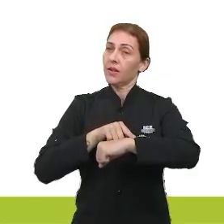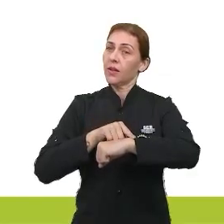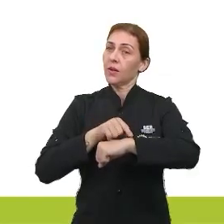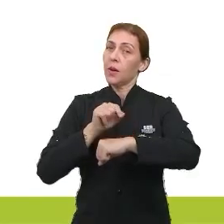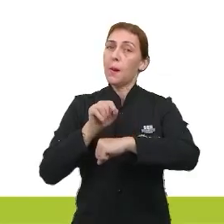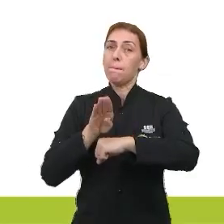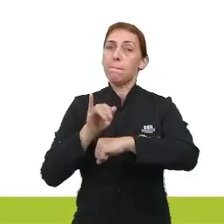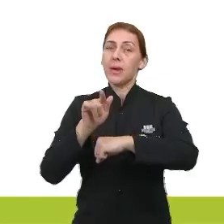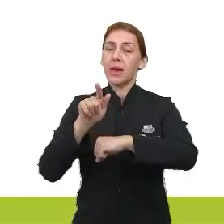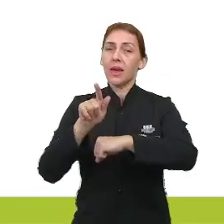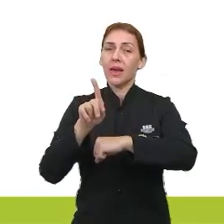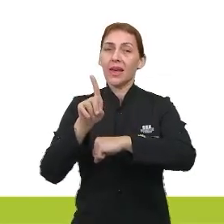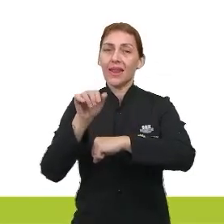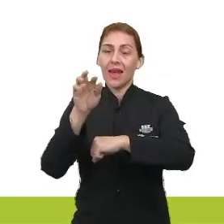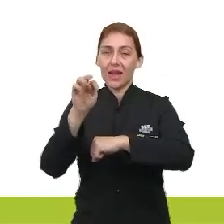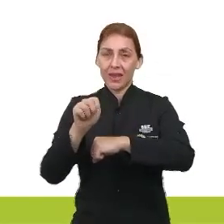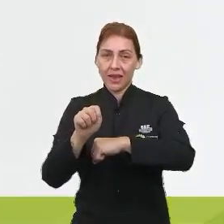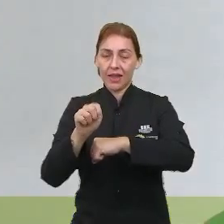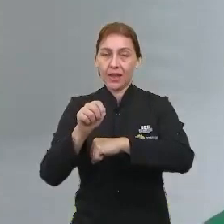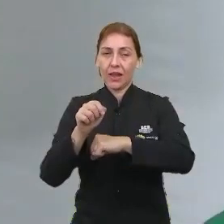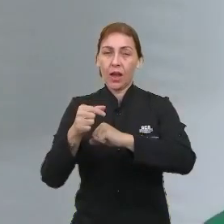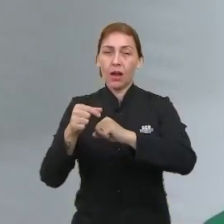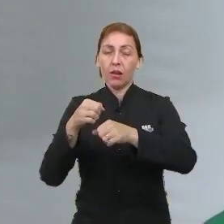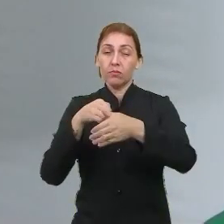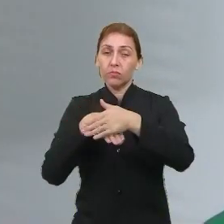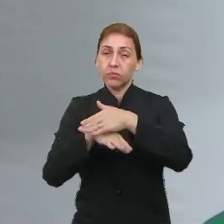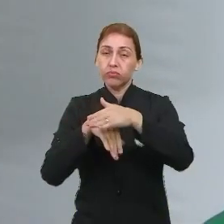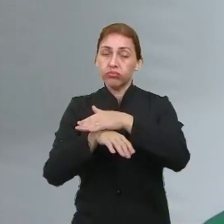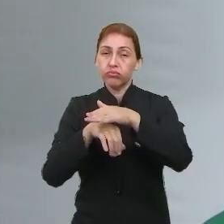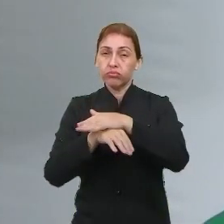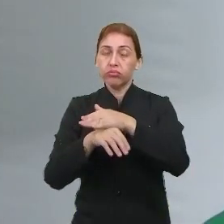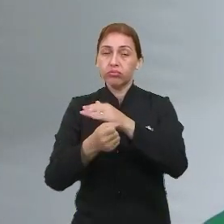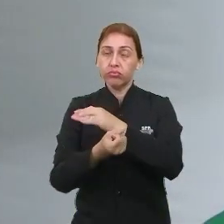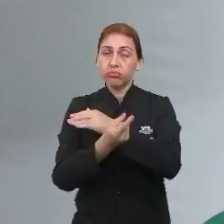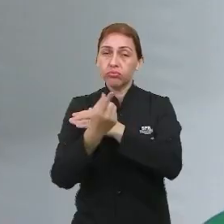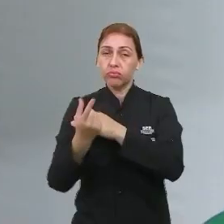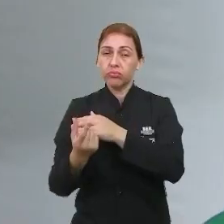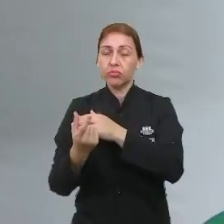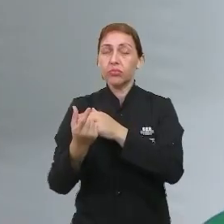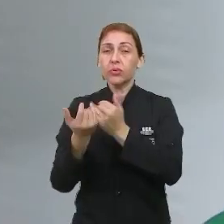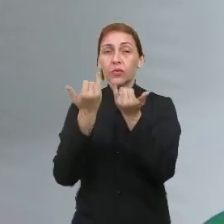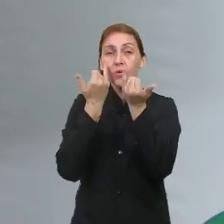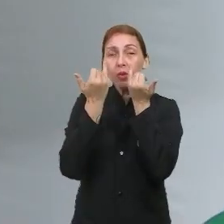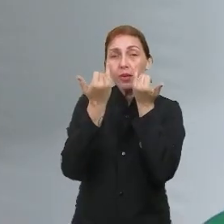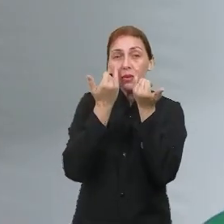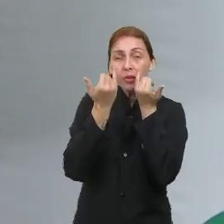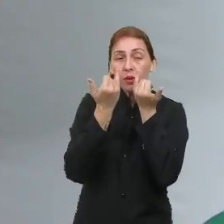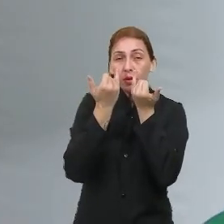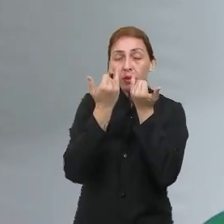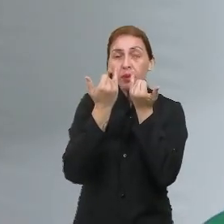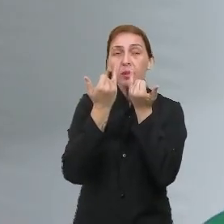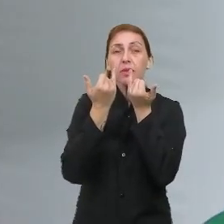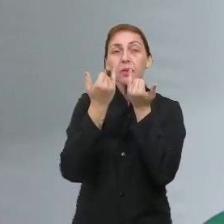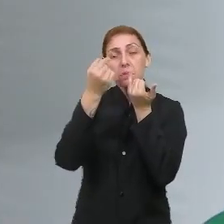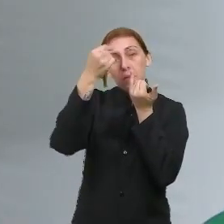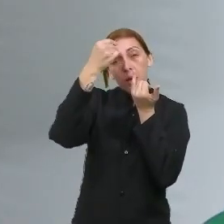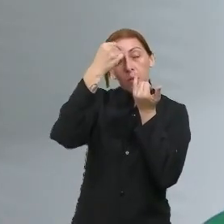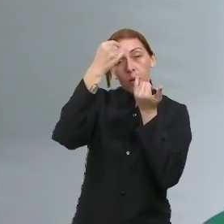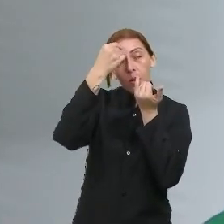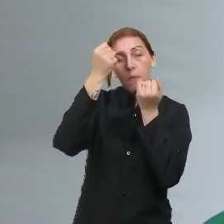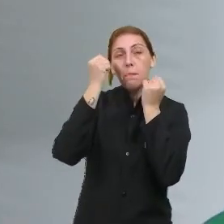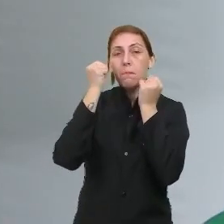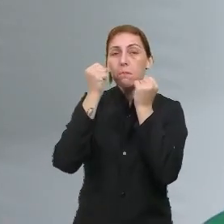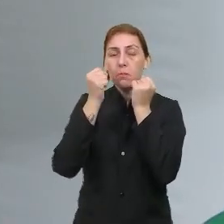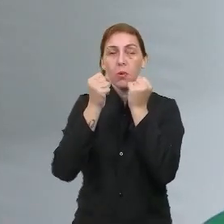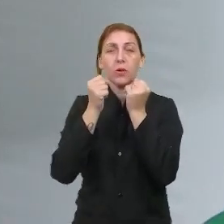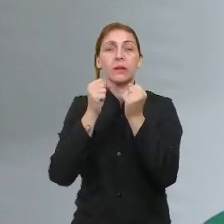grandes servidores que armazenam grandes quantidades de dados, dados que podem ser